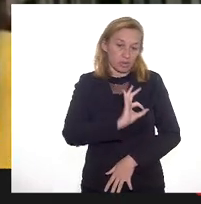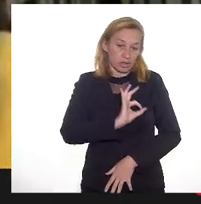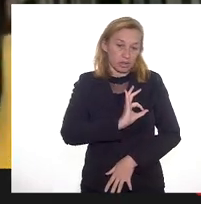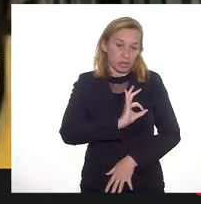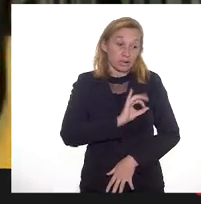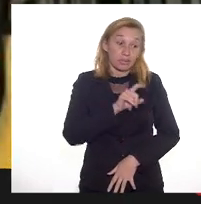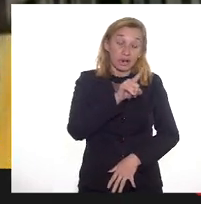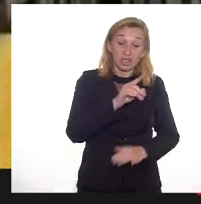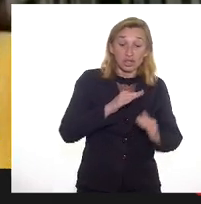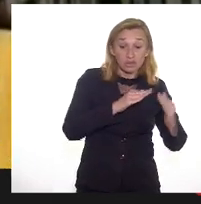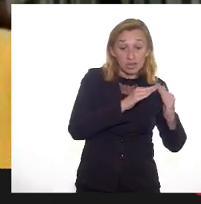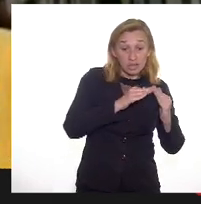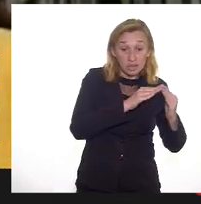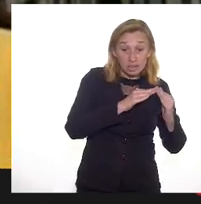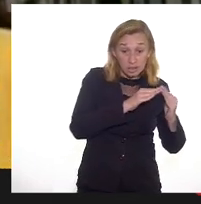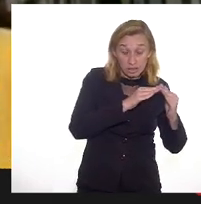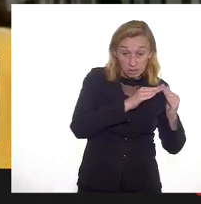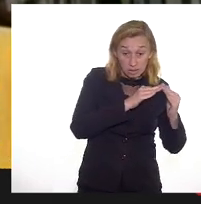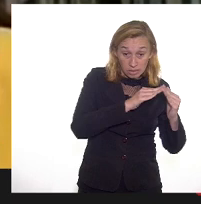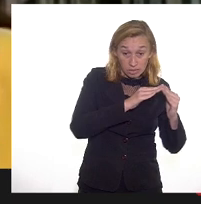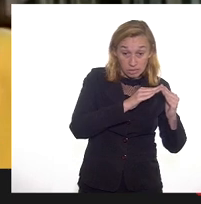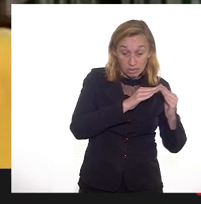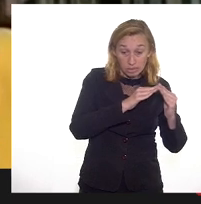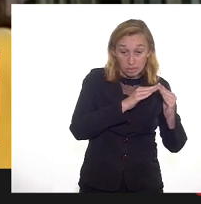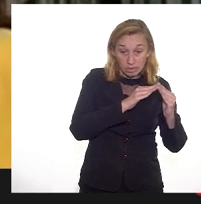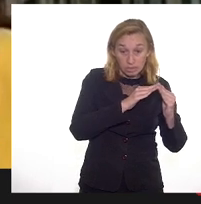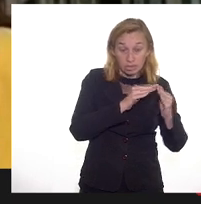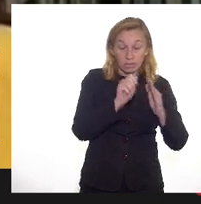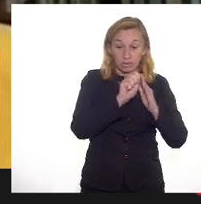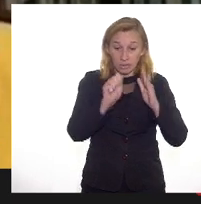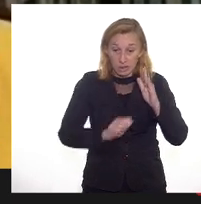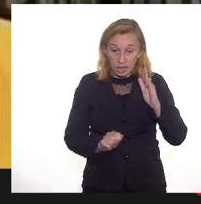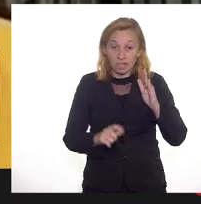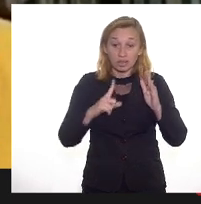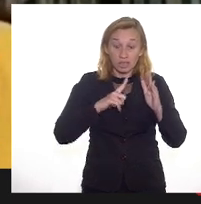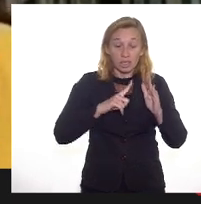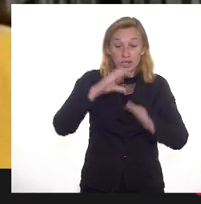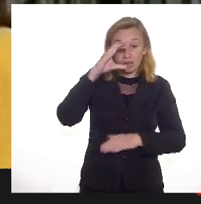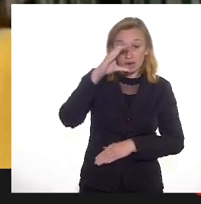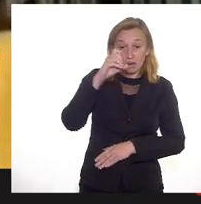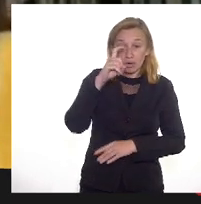daquele terreiro havia uma igreja, né,